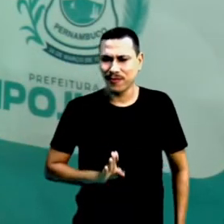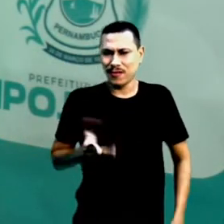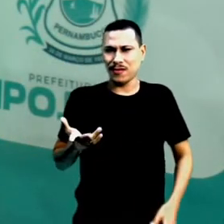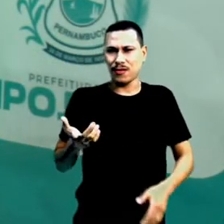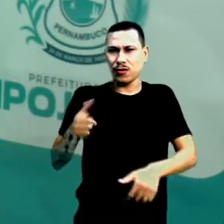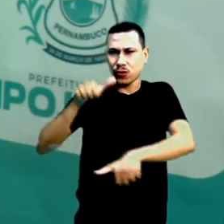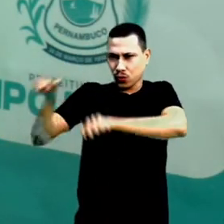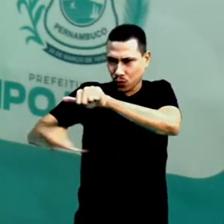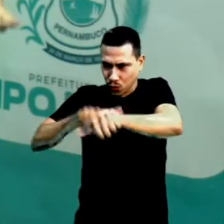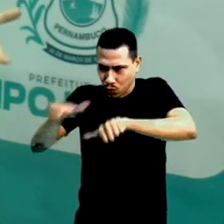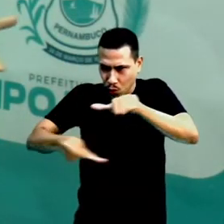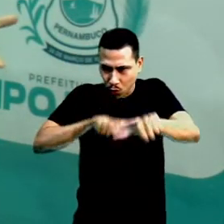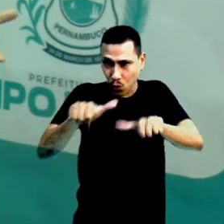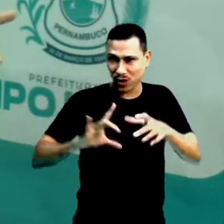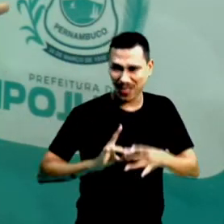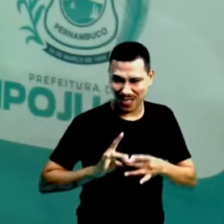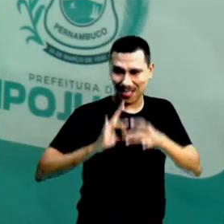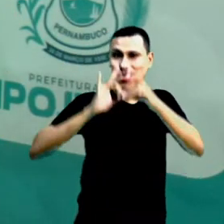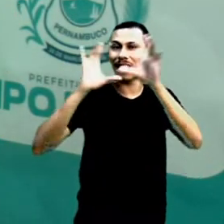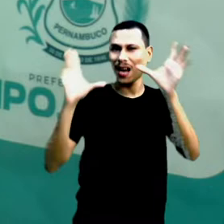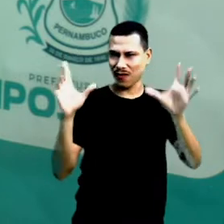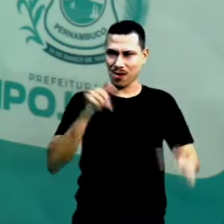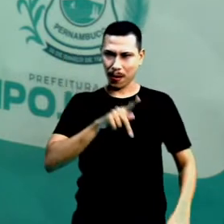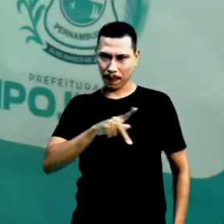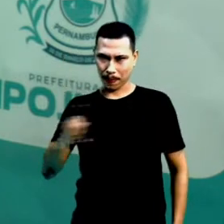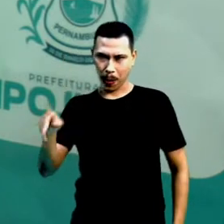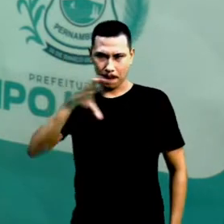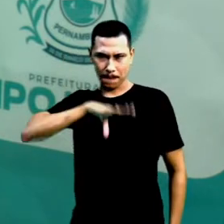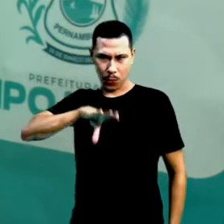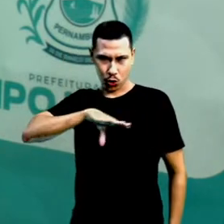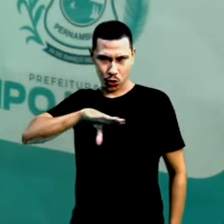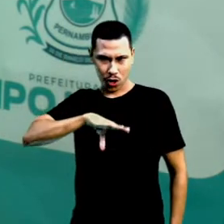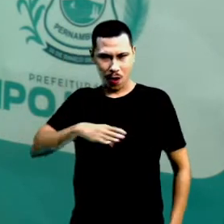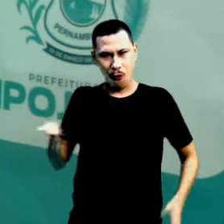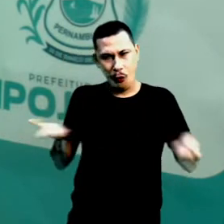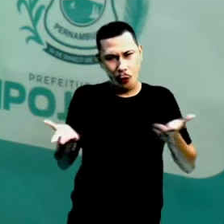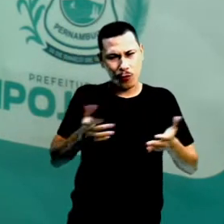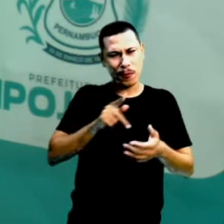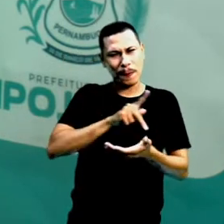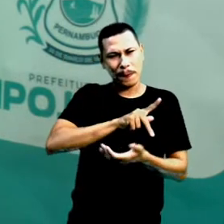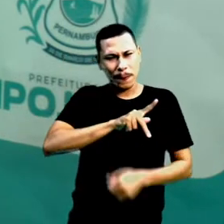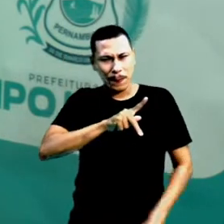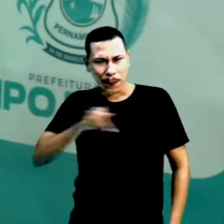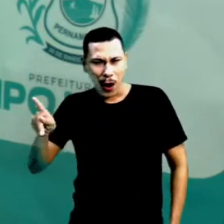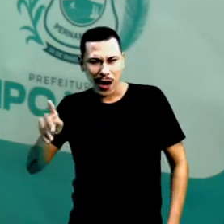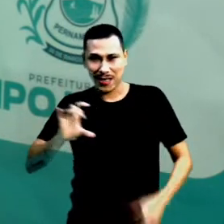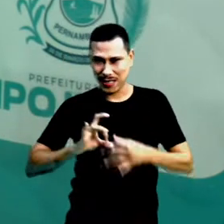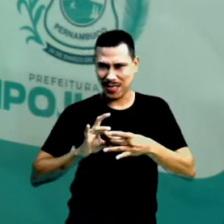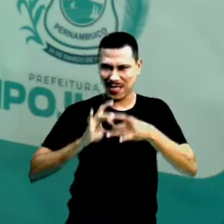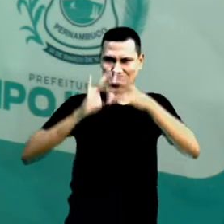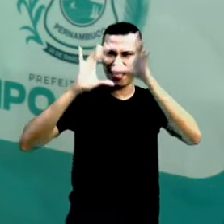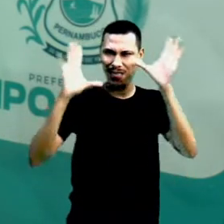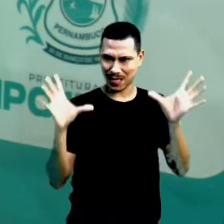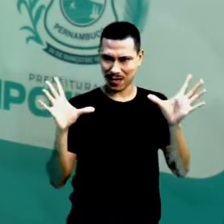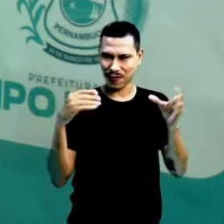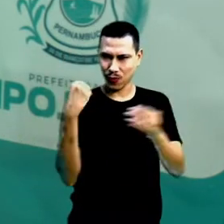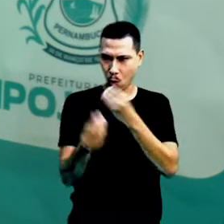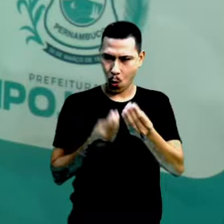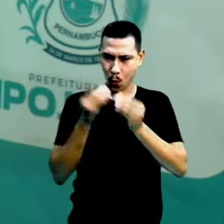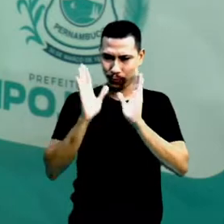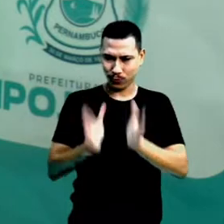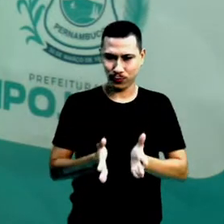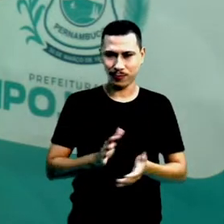deixou de ser colônia de Portugal para se tornar um país livre, um país independente, como ele é